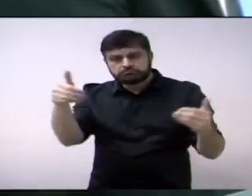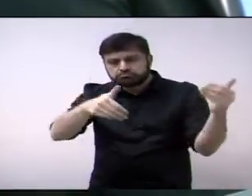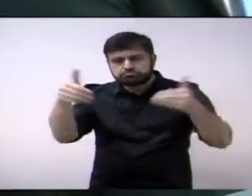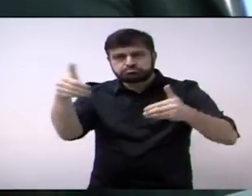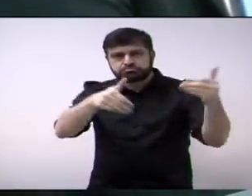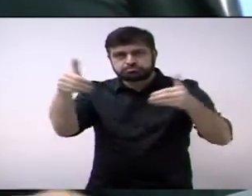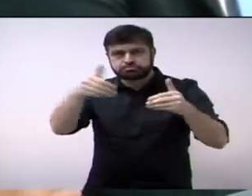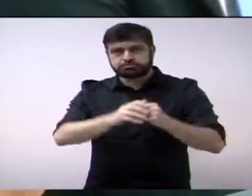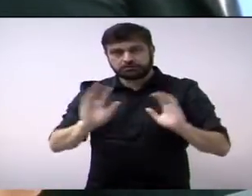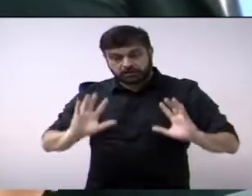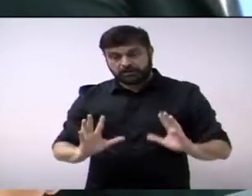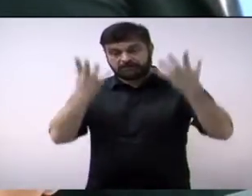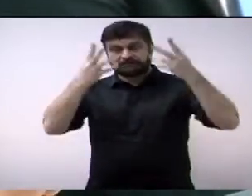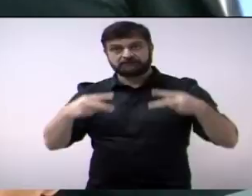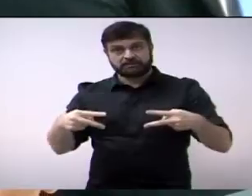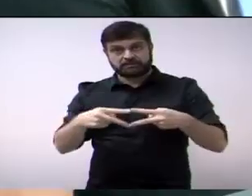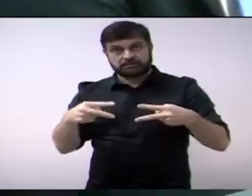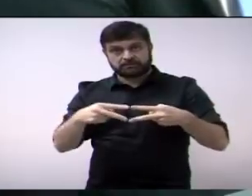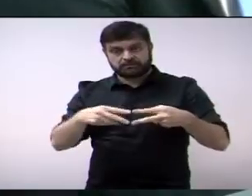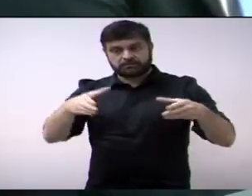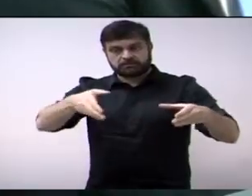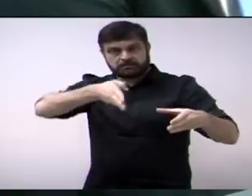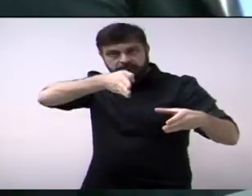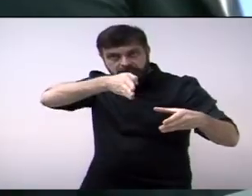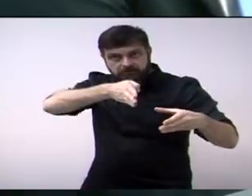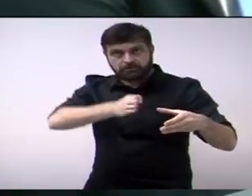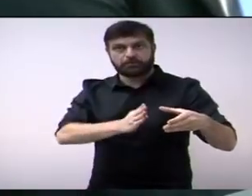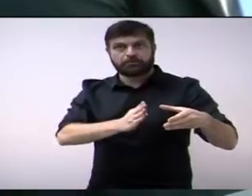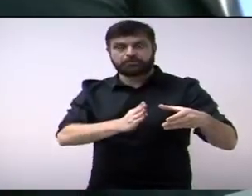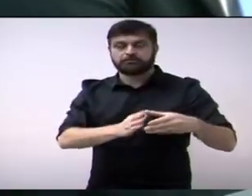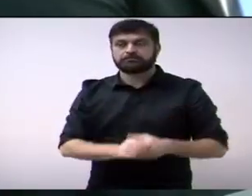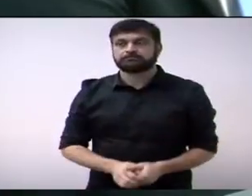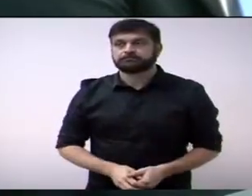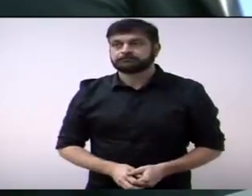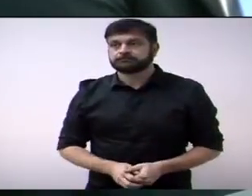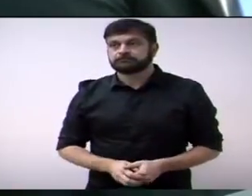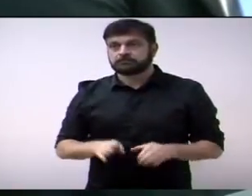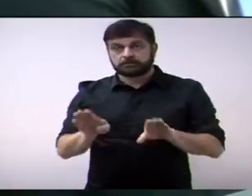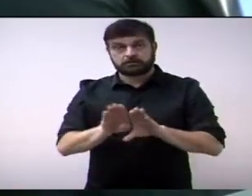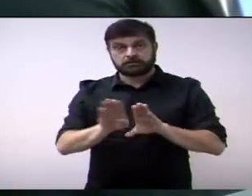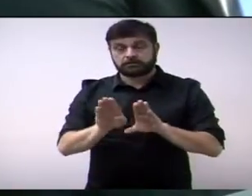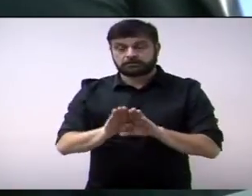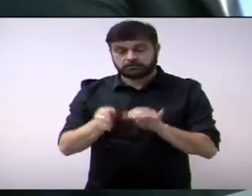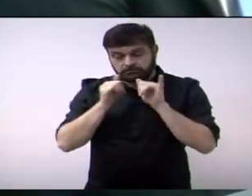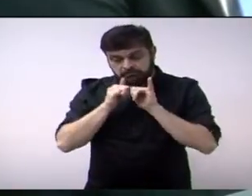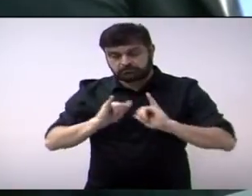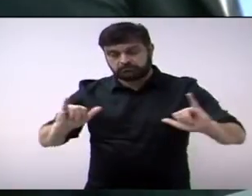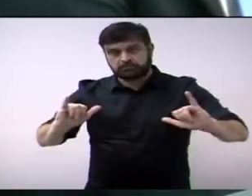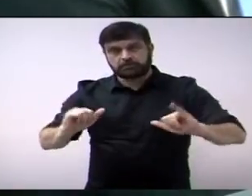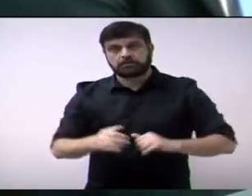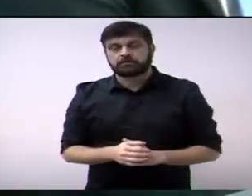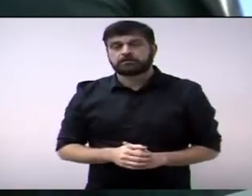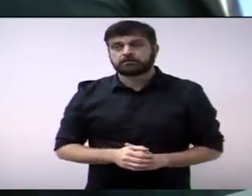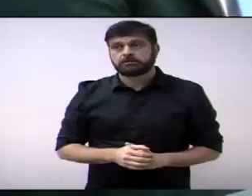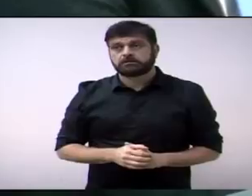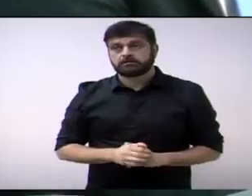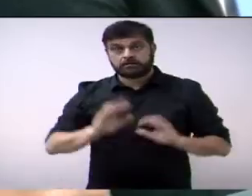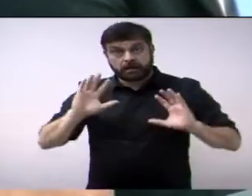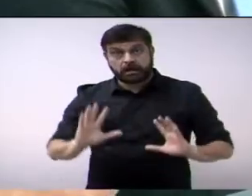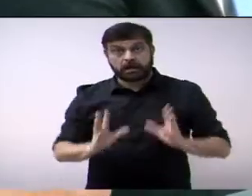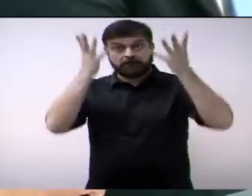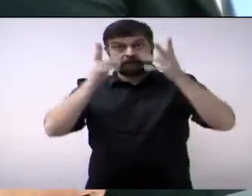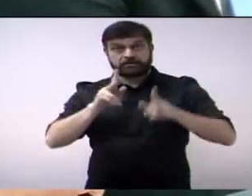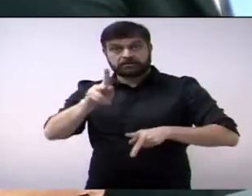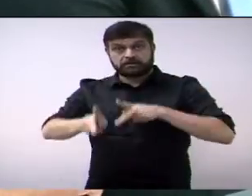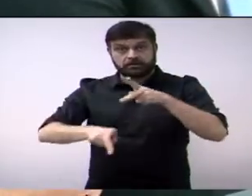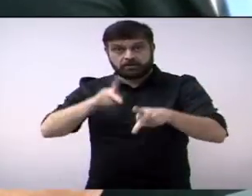participar e a toda nossa população. Falo também aqui, talvez, na maior festa popular